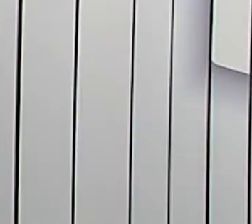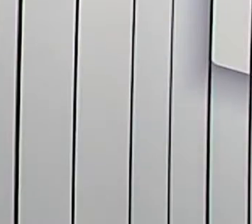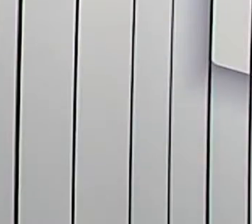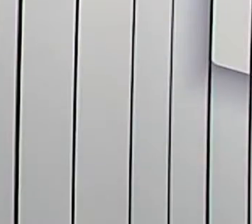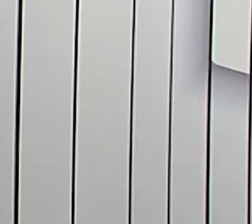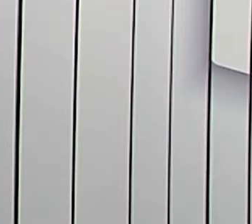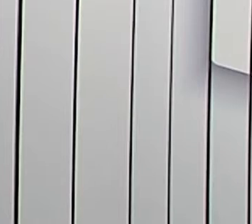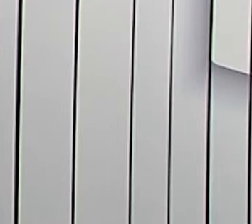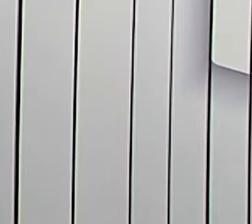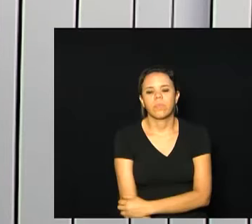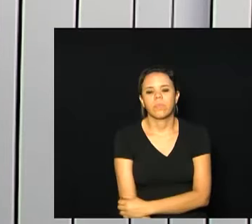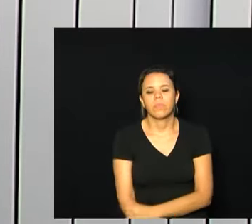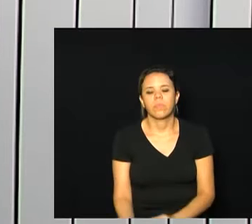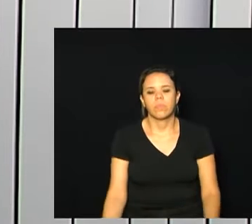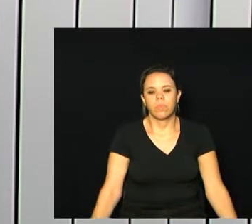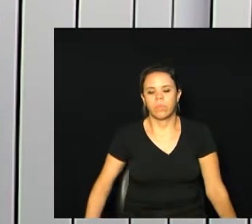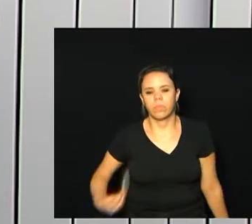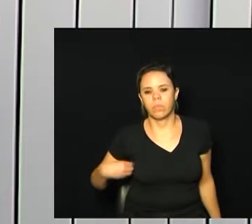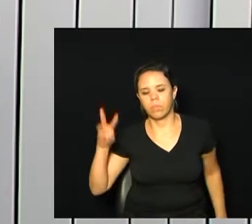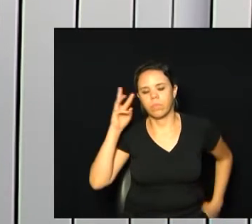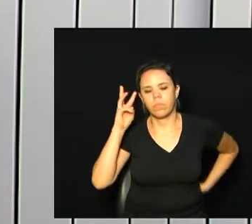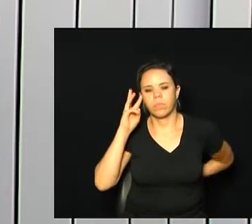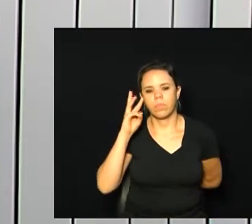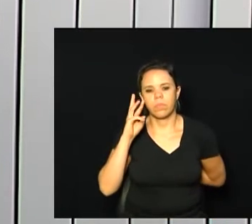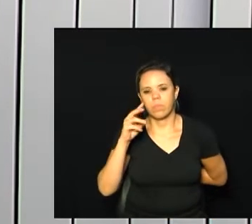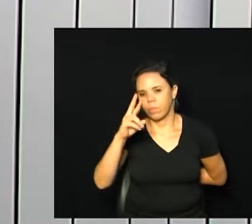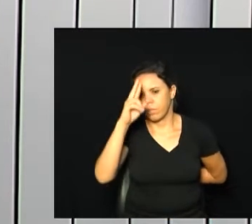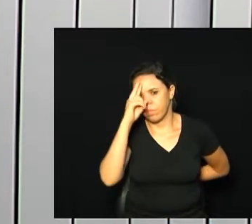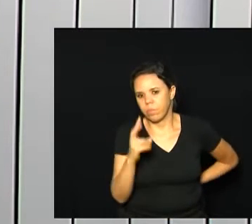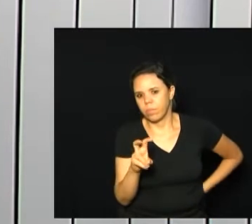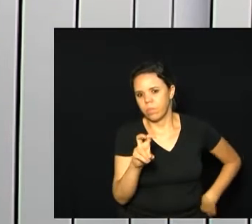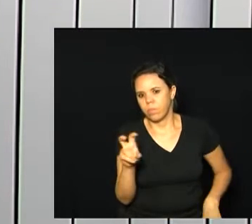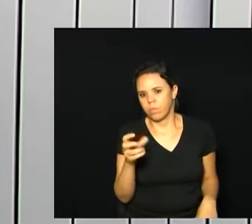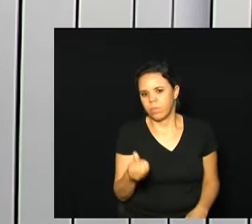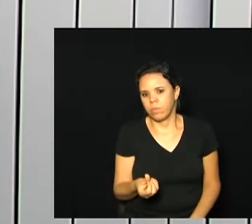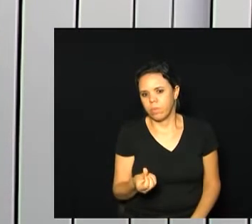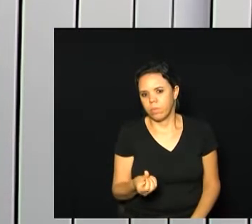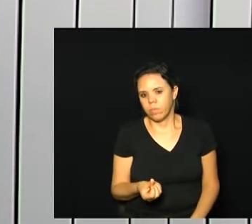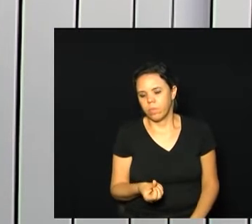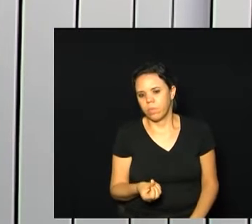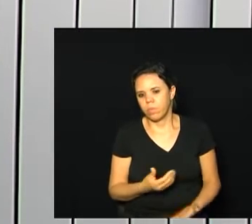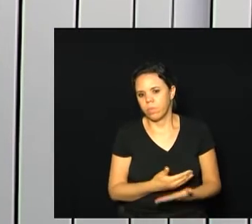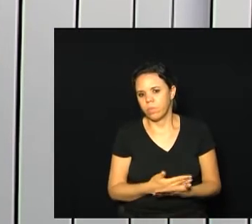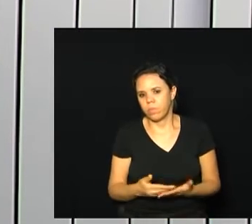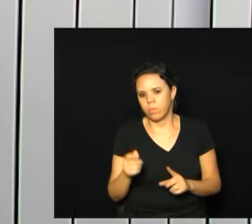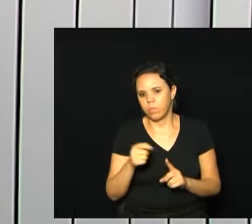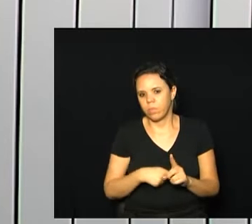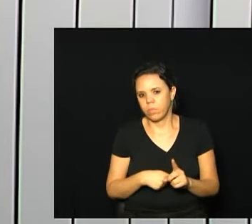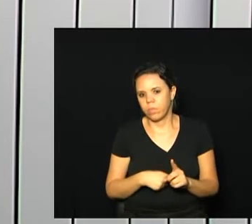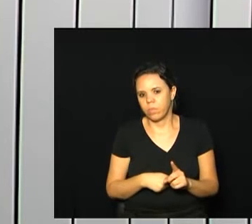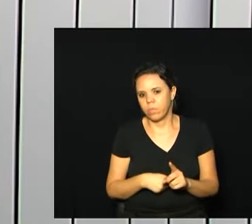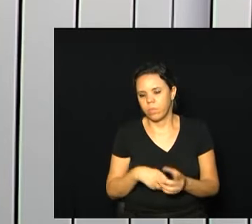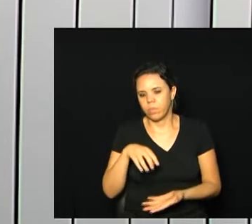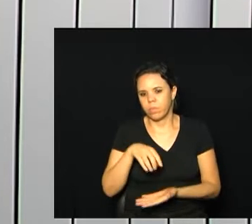Câmara Notícia de volta ao vivo nesta terça-feira, 12h56. E olha só, no início do mês, o